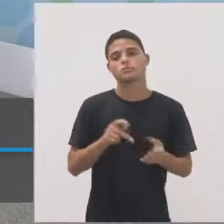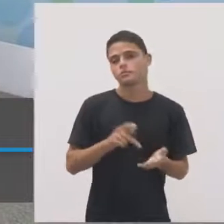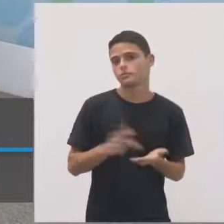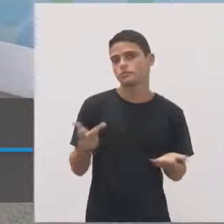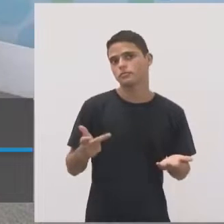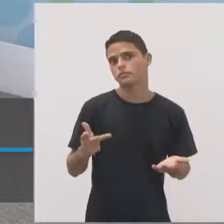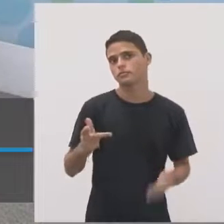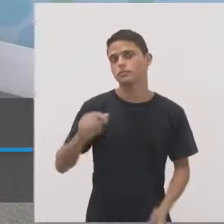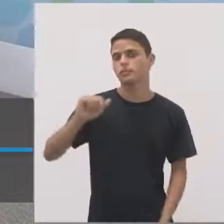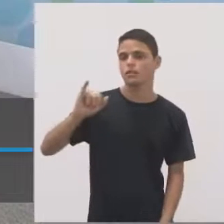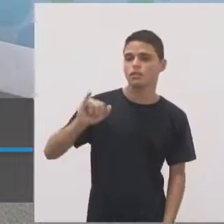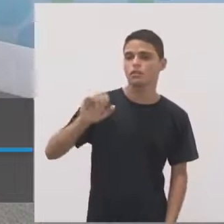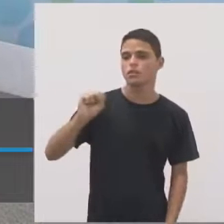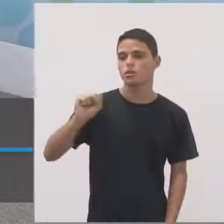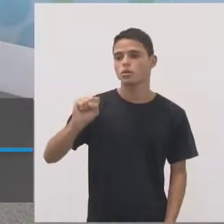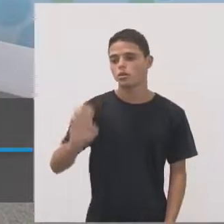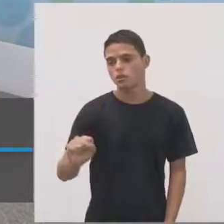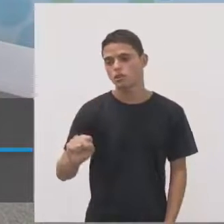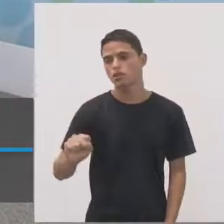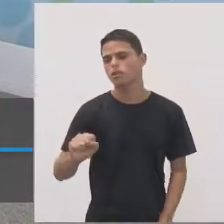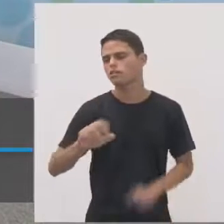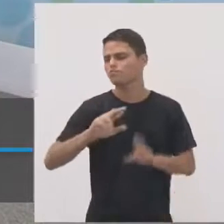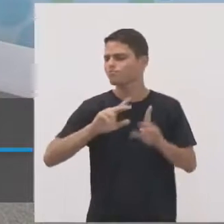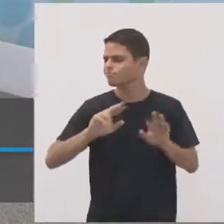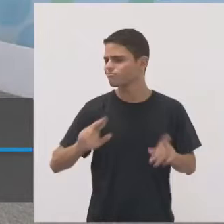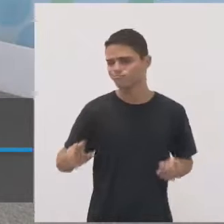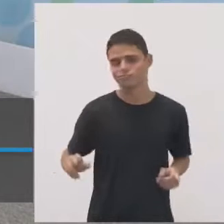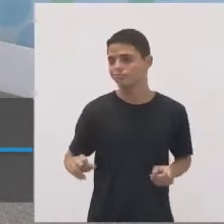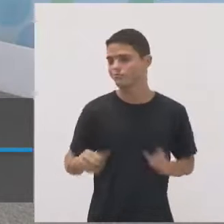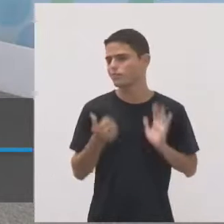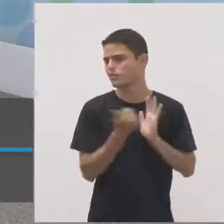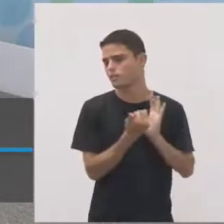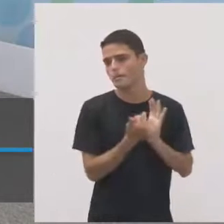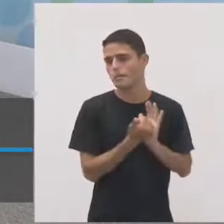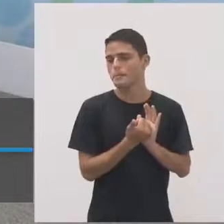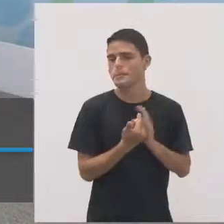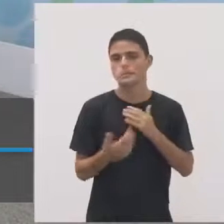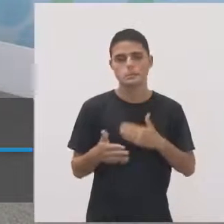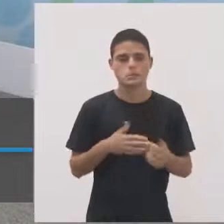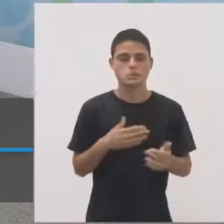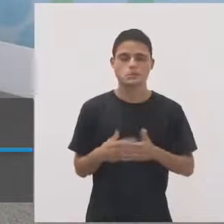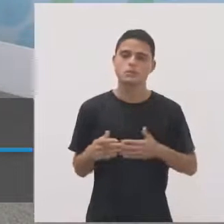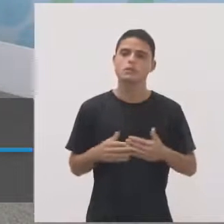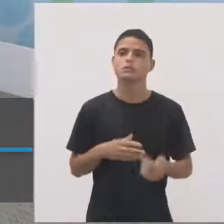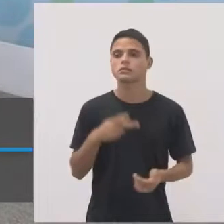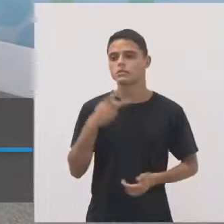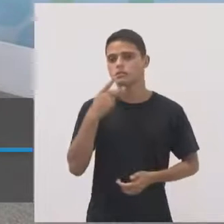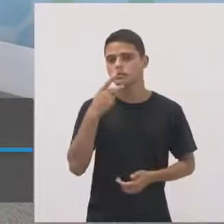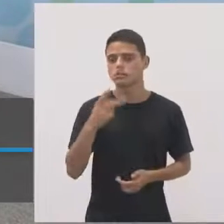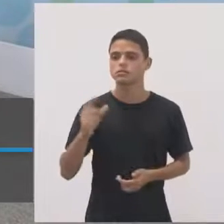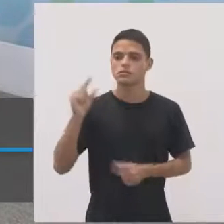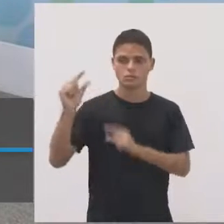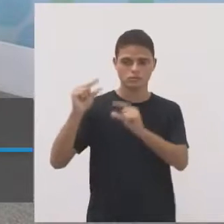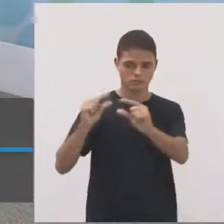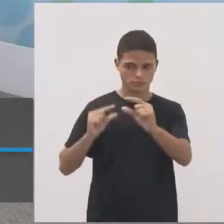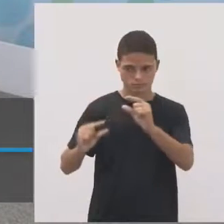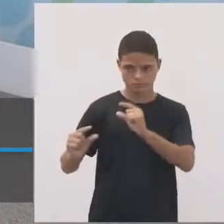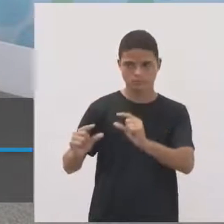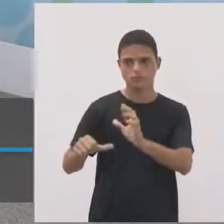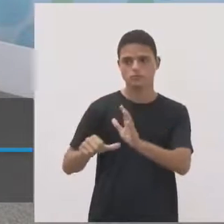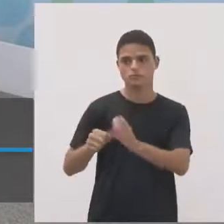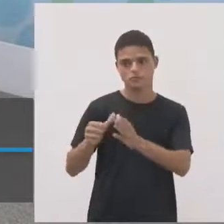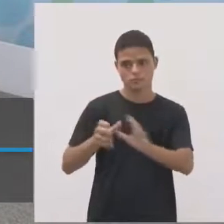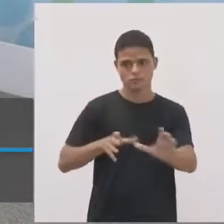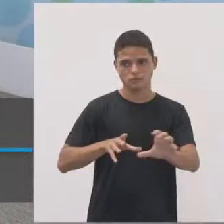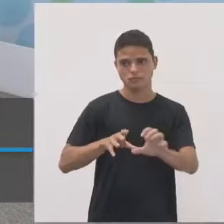para o iOS, para o Linux e afins, né, Felipe? Isso. Por isso que eu achei interessante falar um pouquinho de cada um. Na primeira formação nós falamos, eu